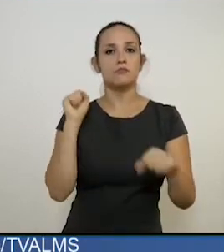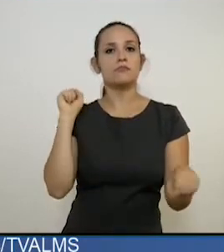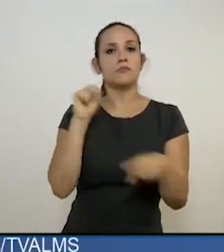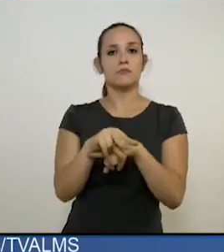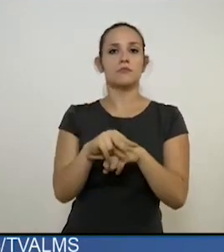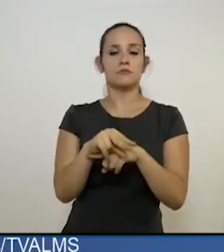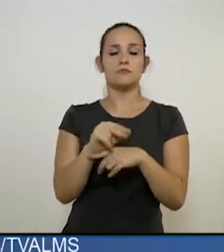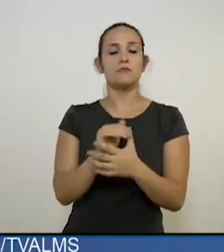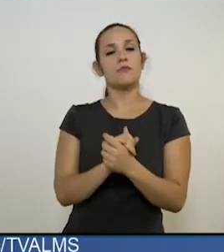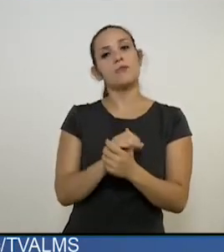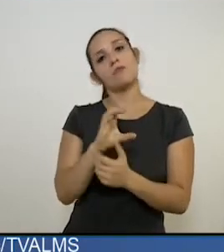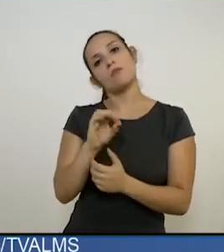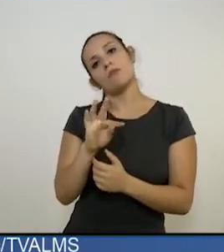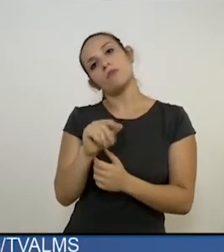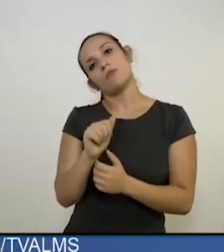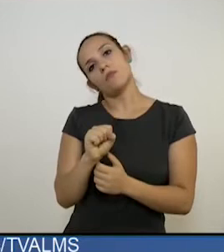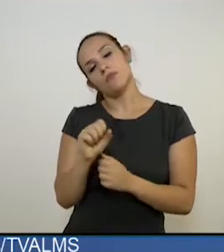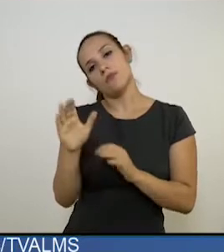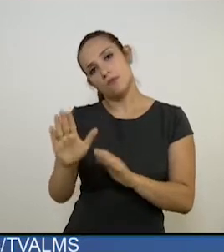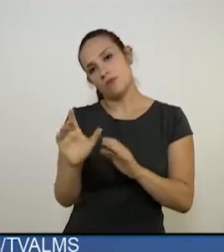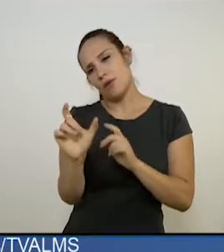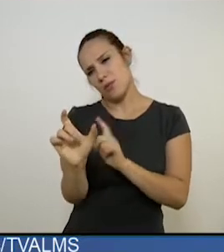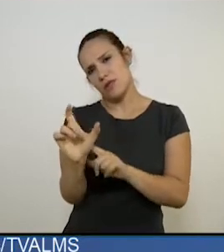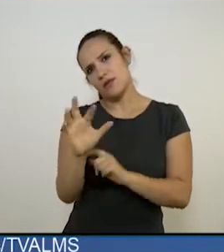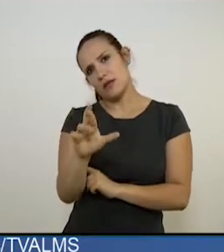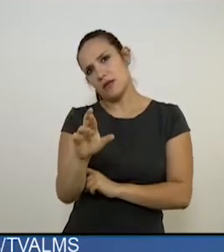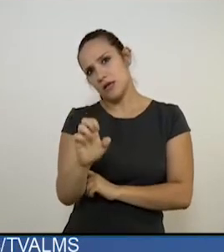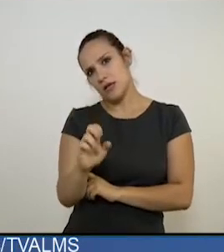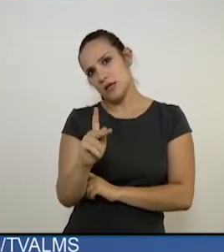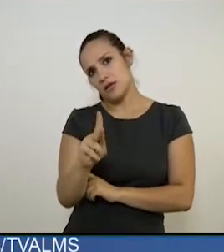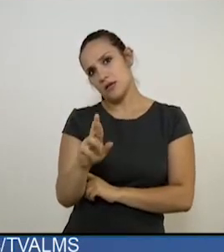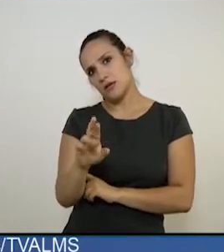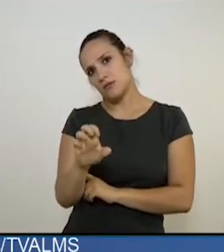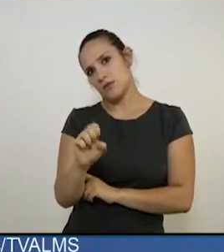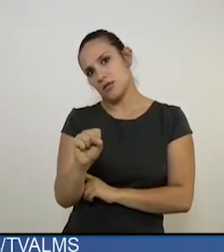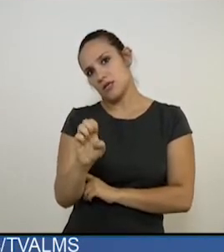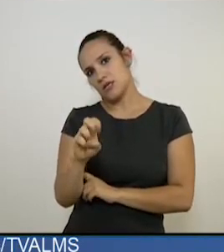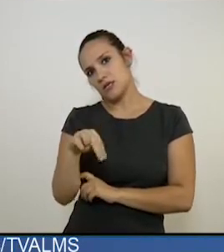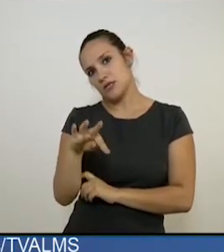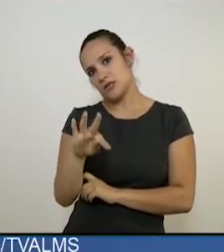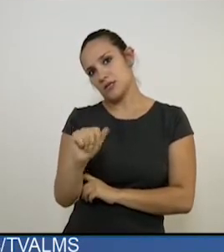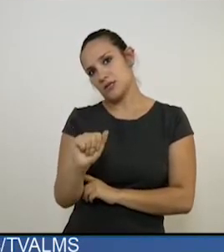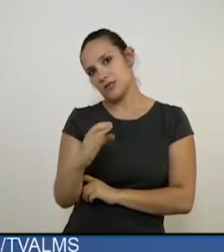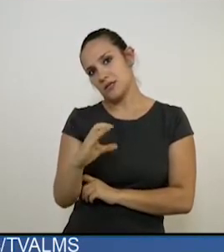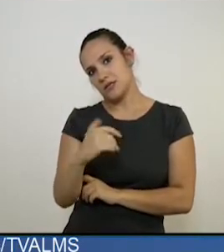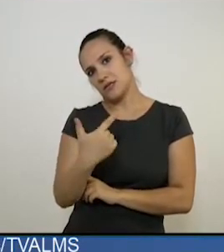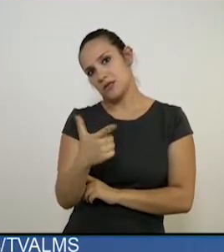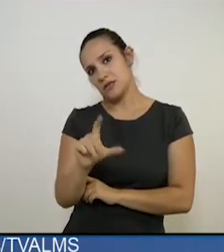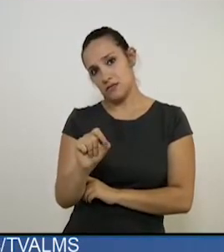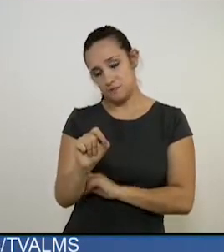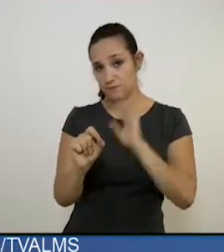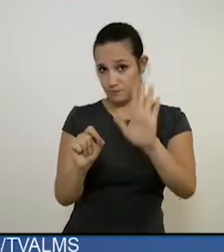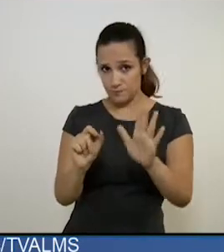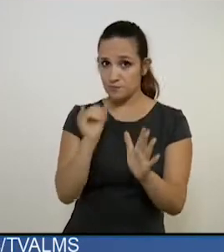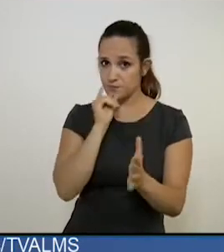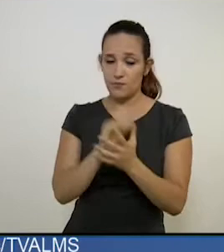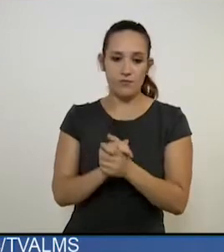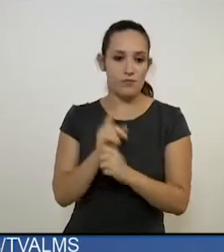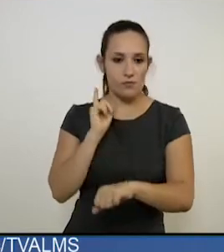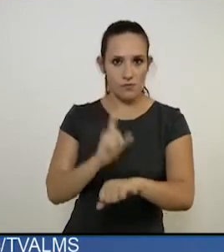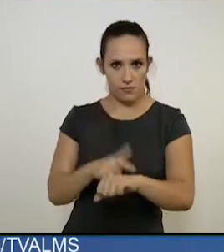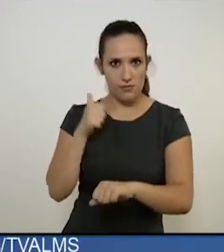que, no momento do preenchimento das cadeiras de cada partido, que cada partido conquistou,